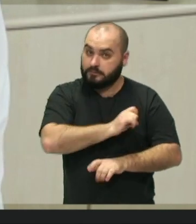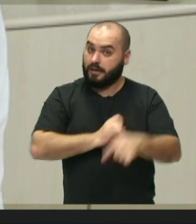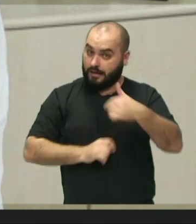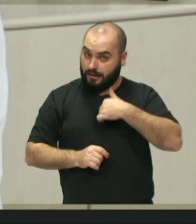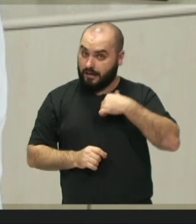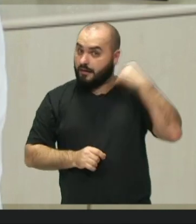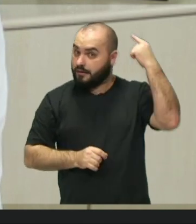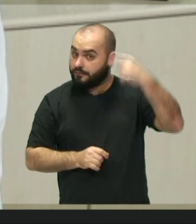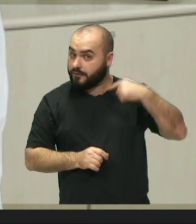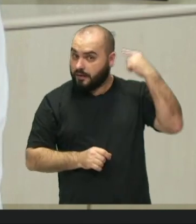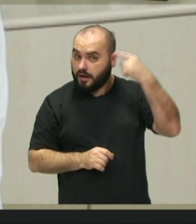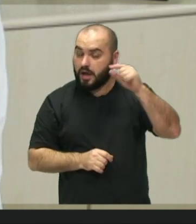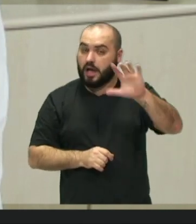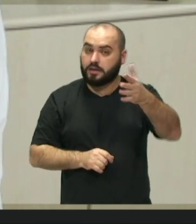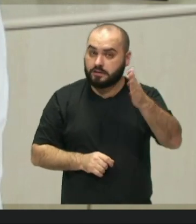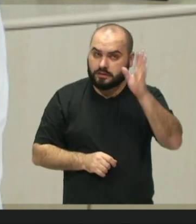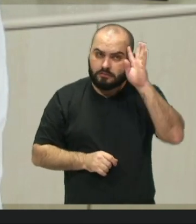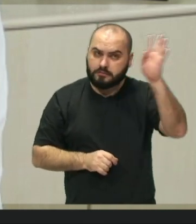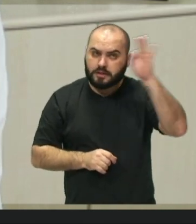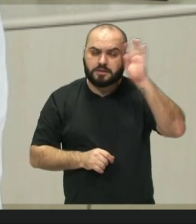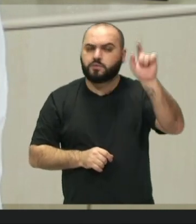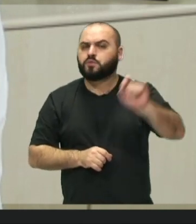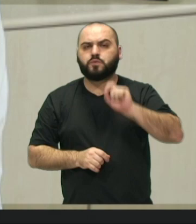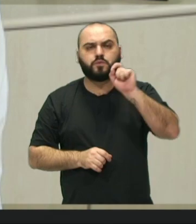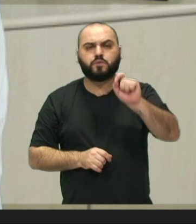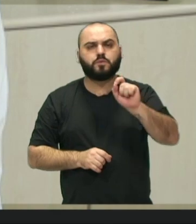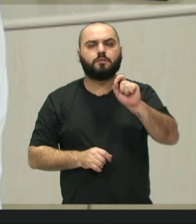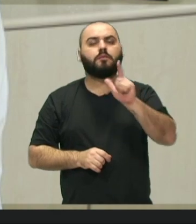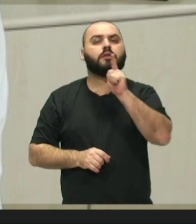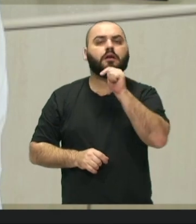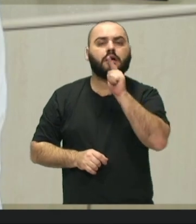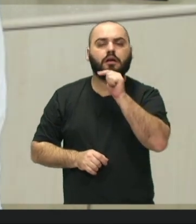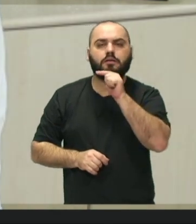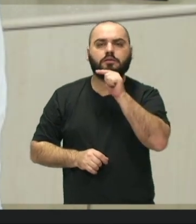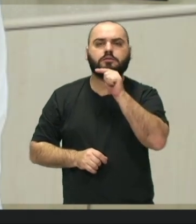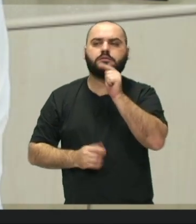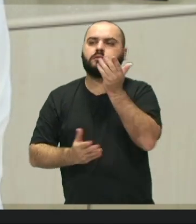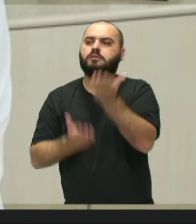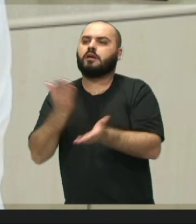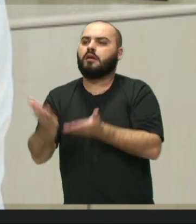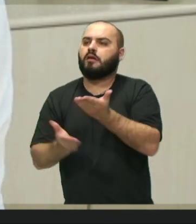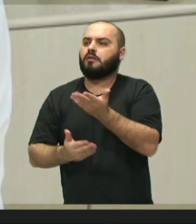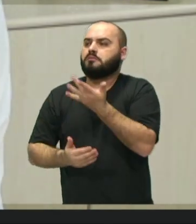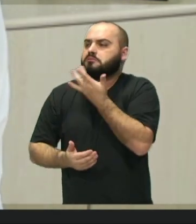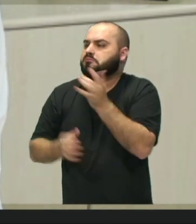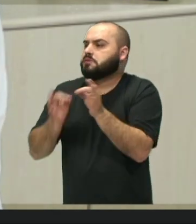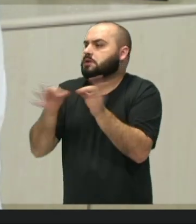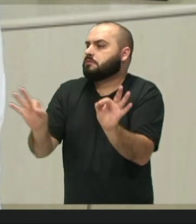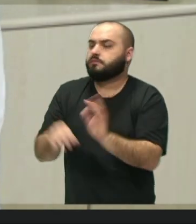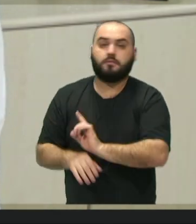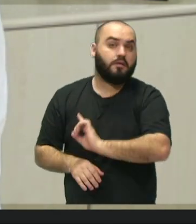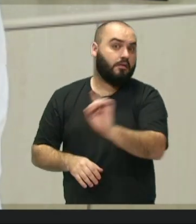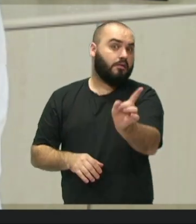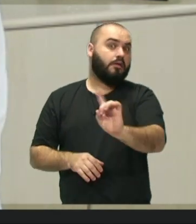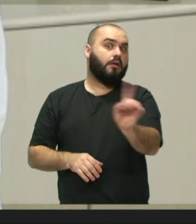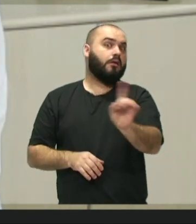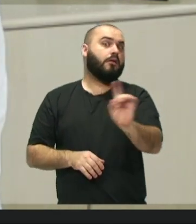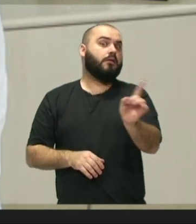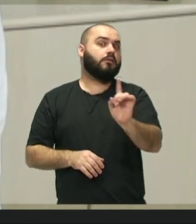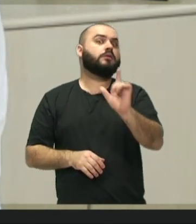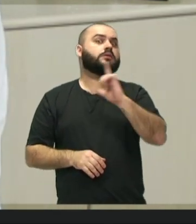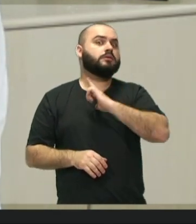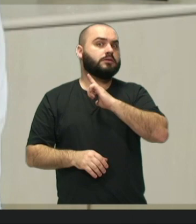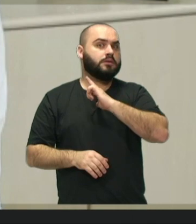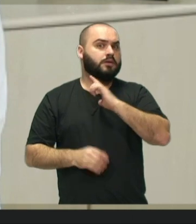advogado, por vezes a gente imagina que o fornecimento, o tratamento da água seria pura e simplesmente isso. E não, é uma ciência, né? Envolve toda